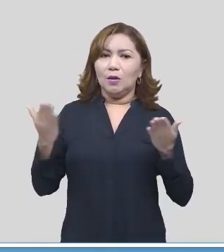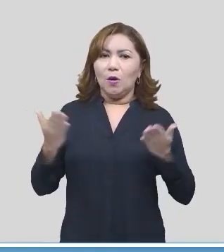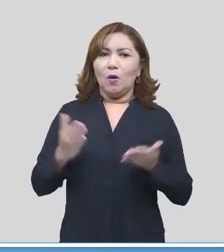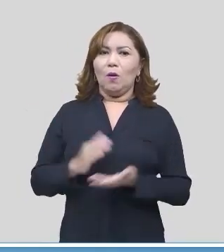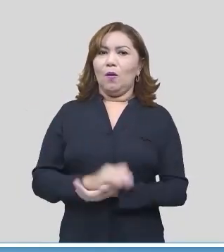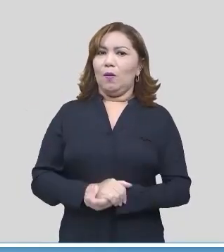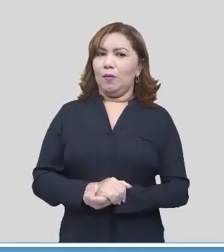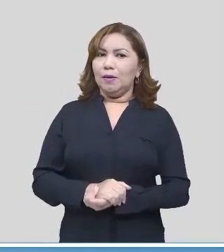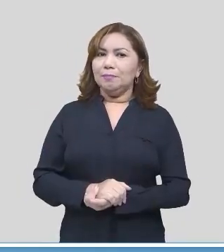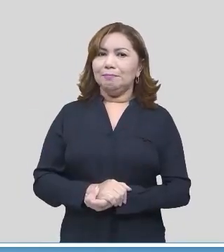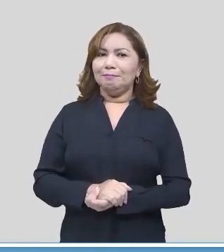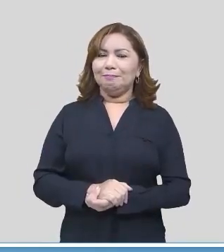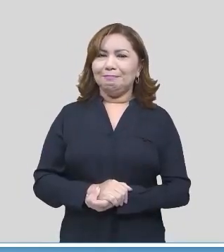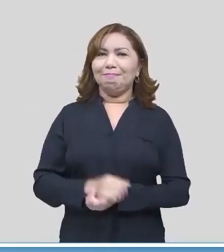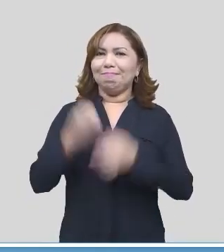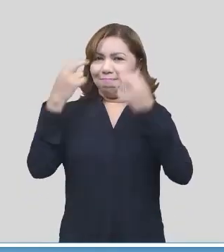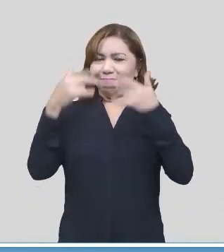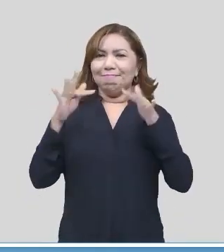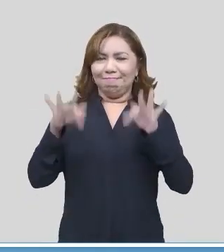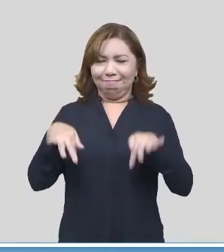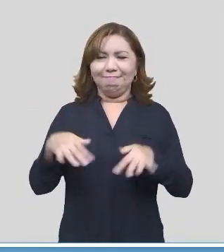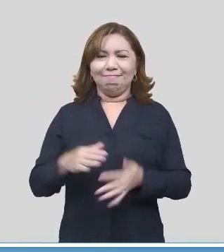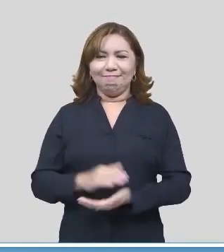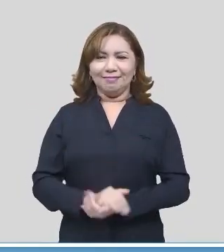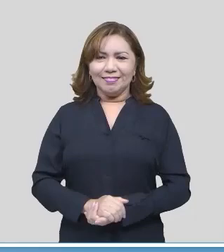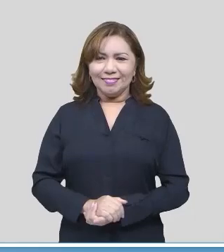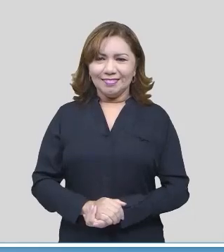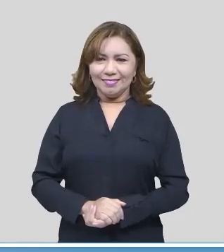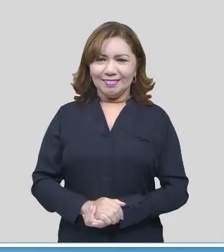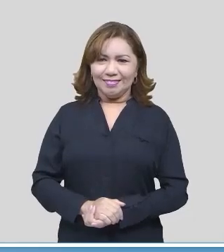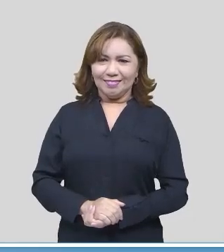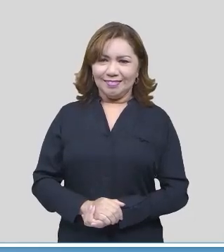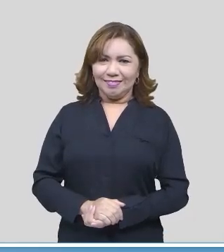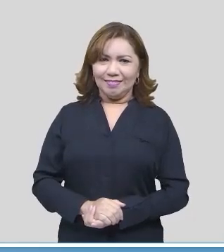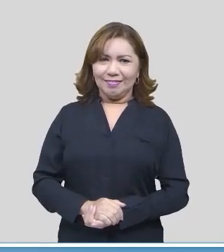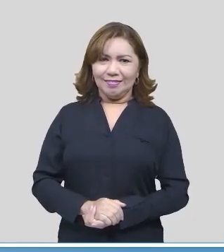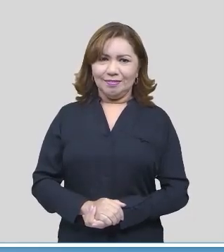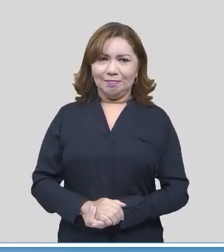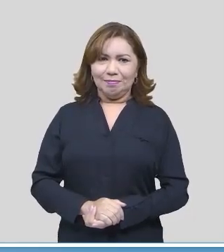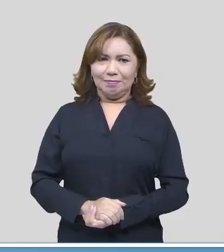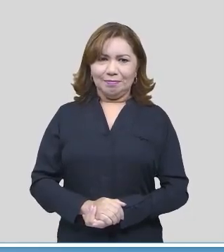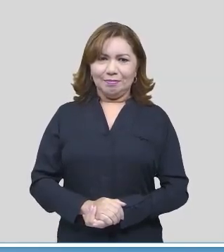vamos para as considerações finais.